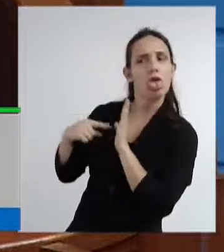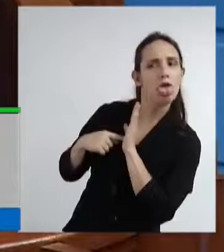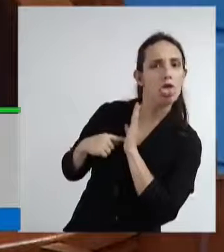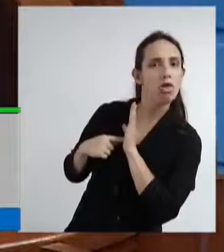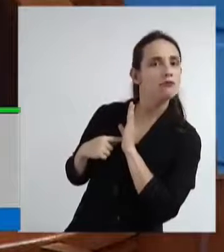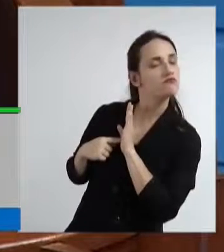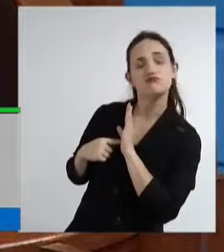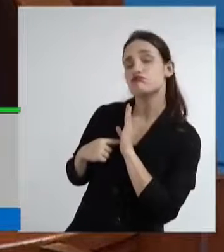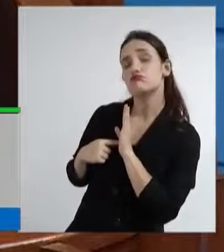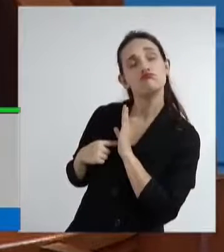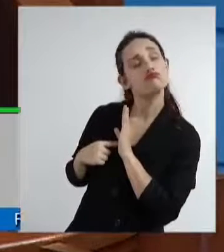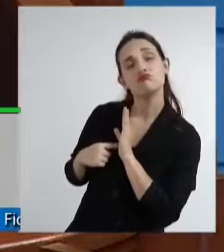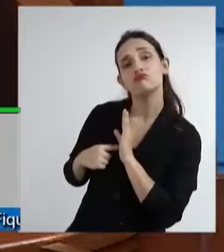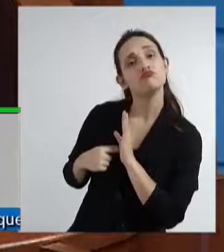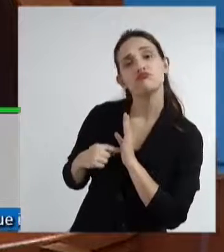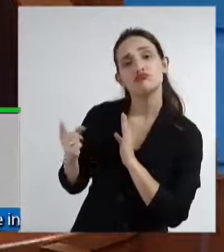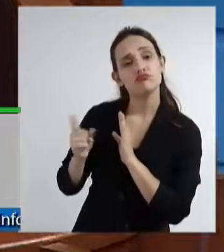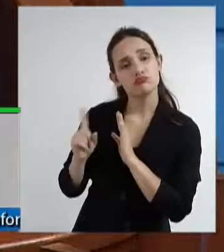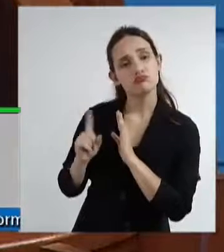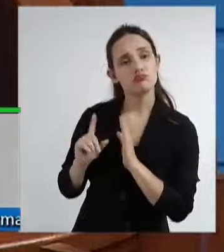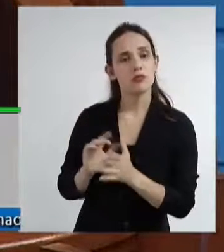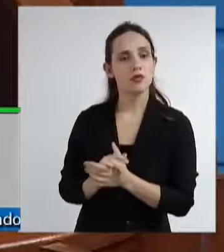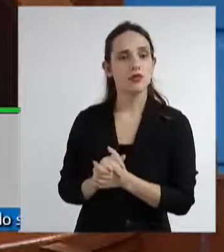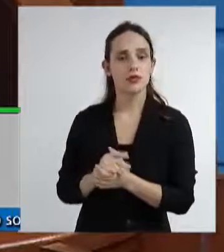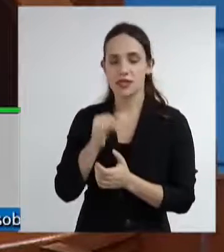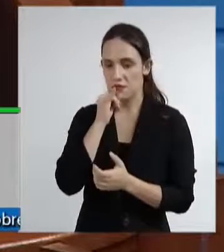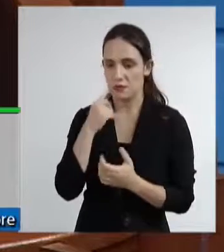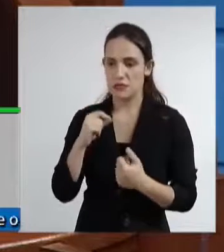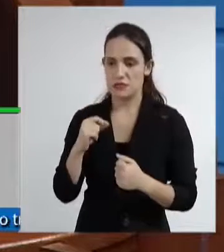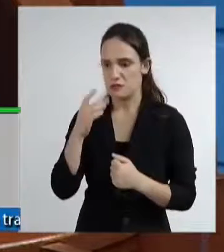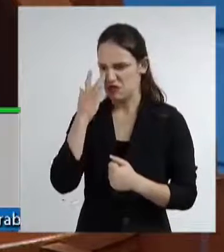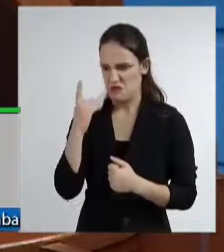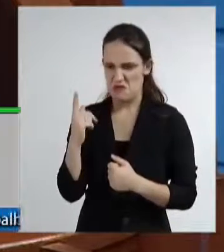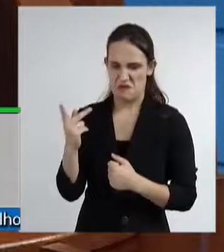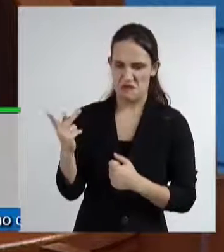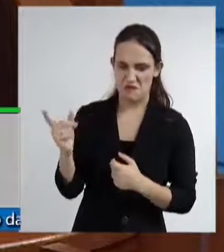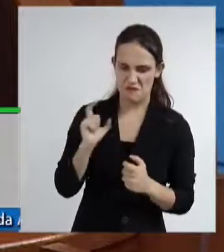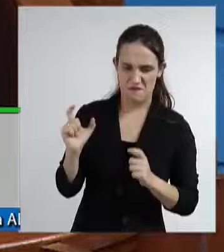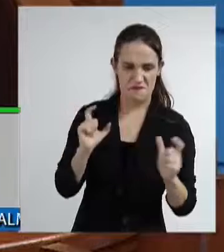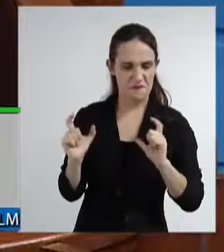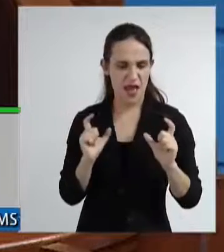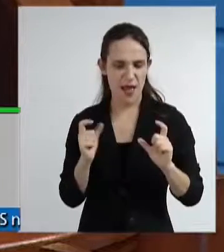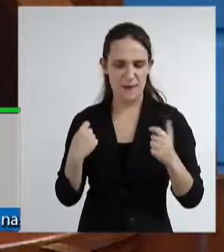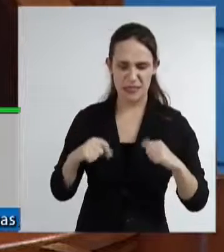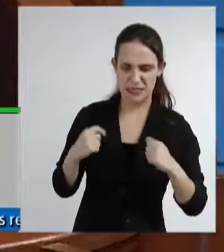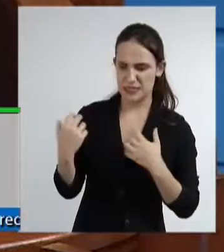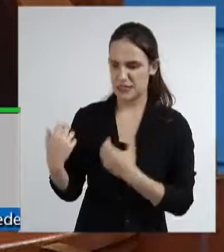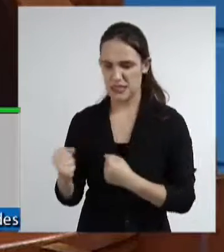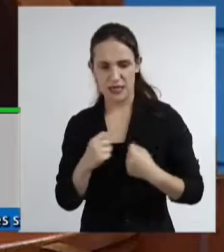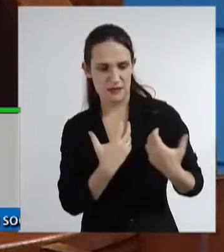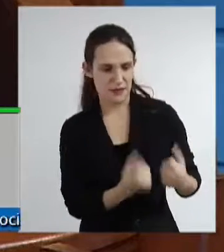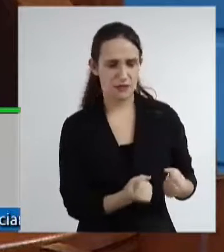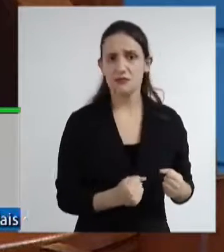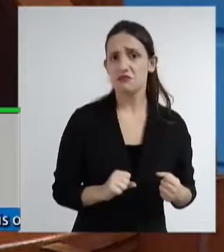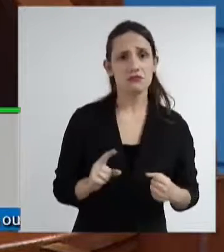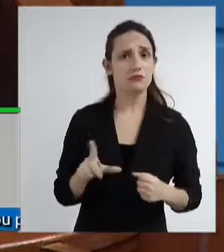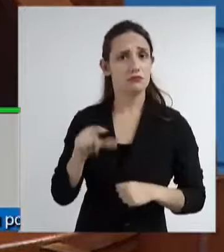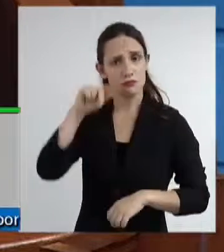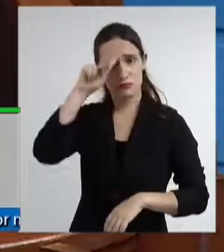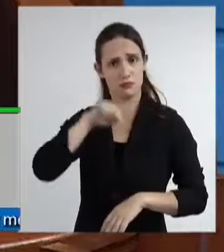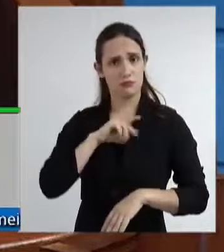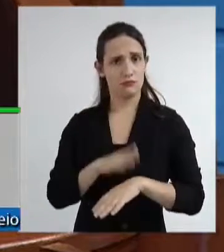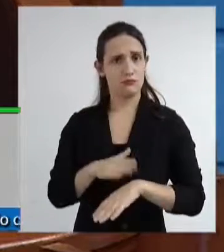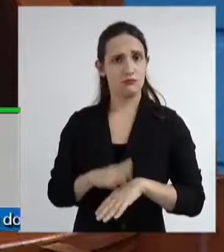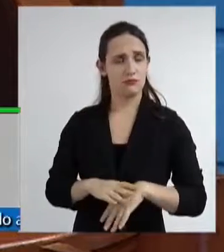fazendo com que ele tivesse que fazer escolha política na formação do seu ministério. Acho que